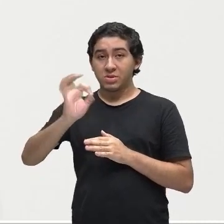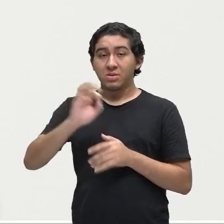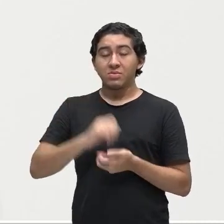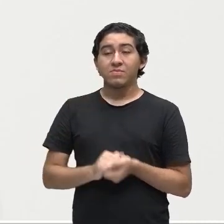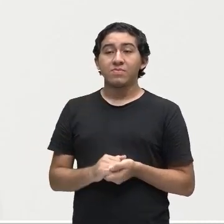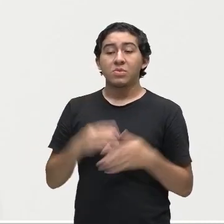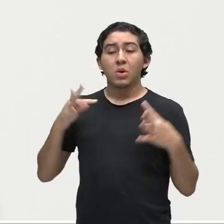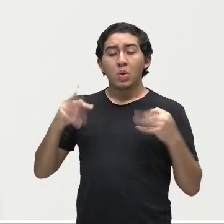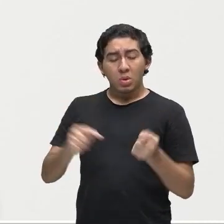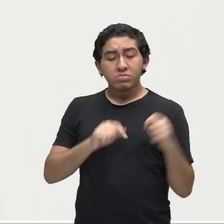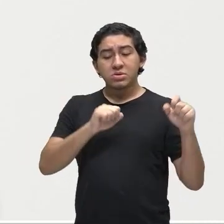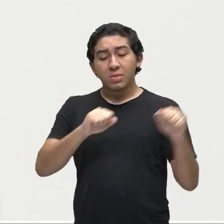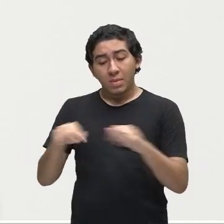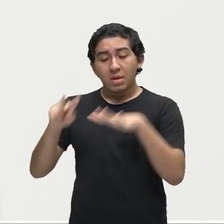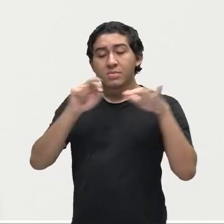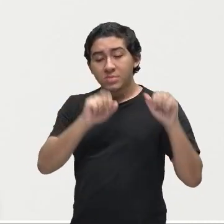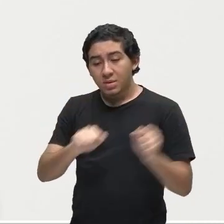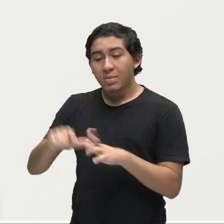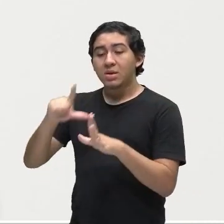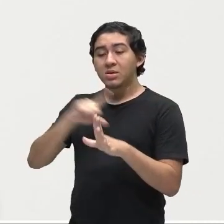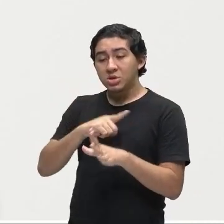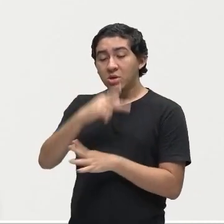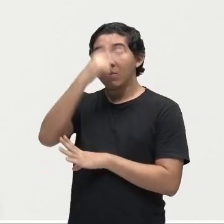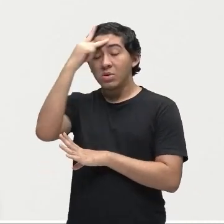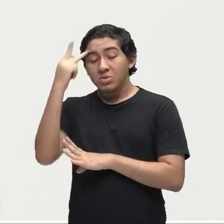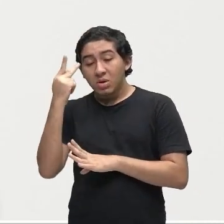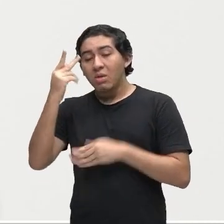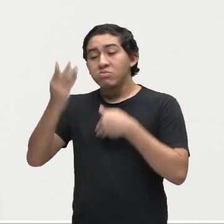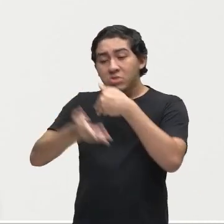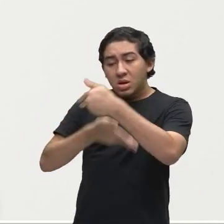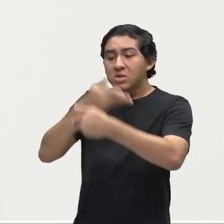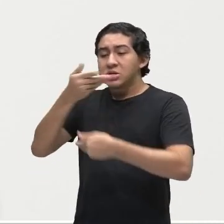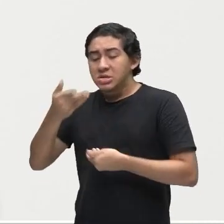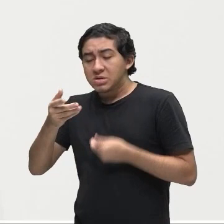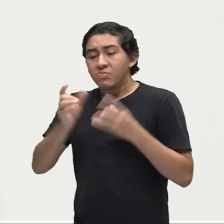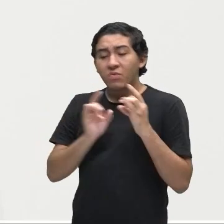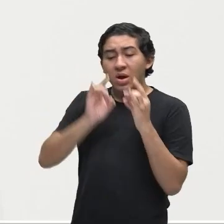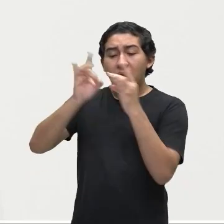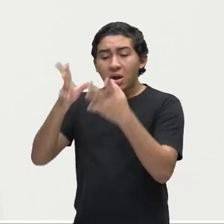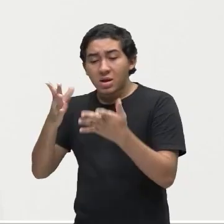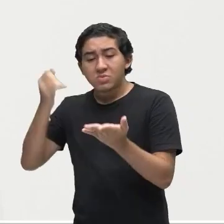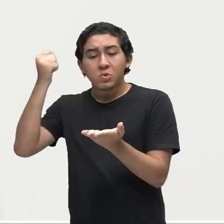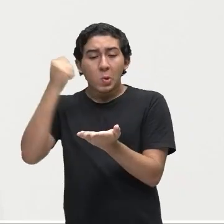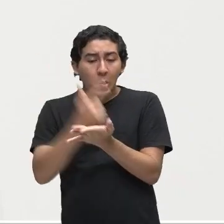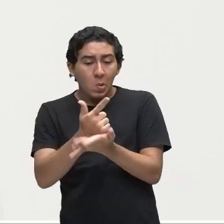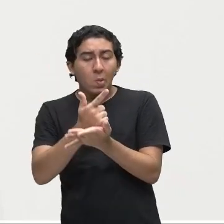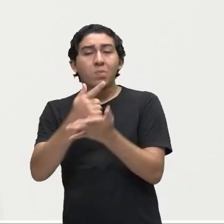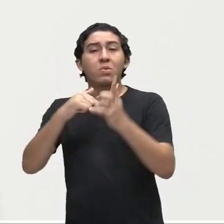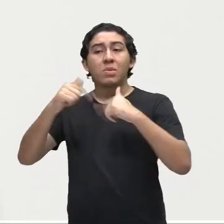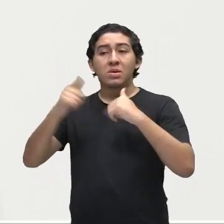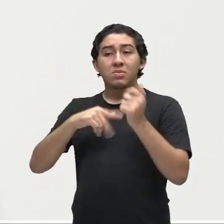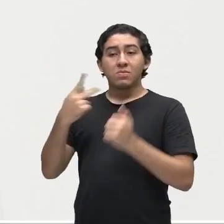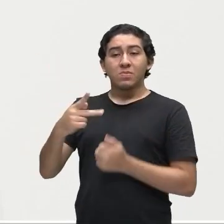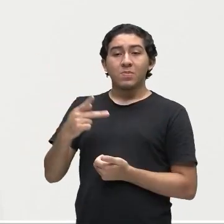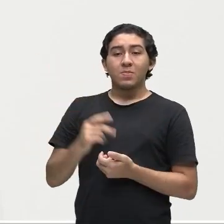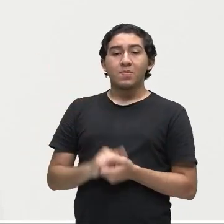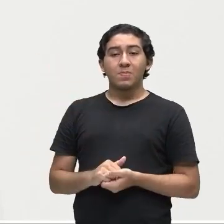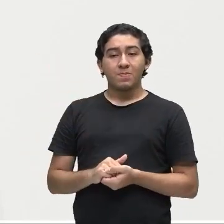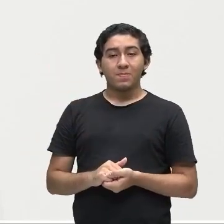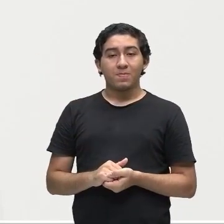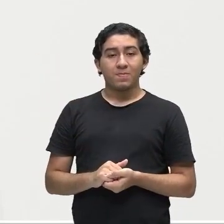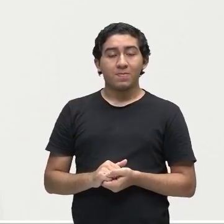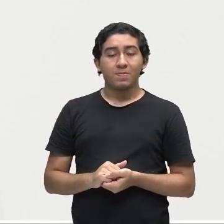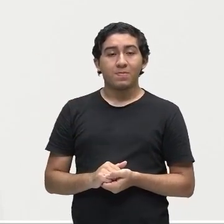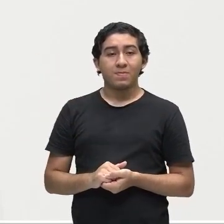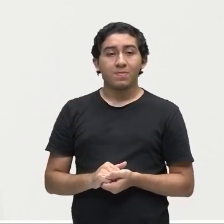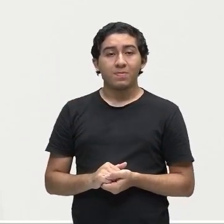toda semana eles se encontravam para trocar, negociar e vender ali os seus produtos. Nós vamos